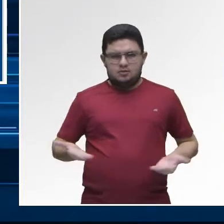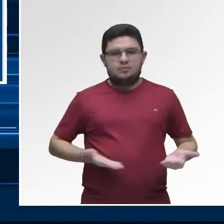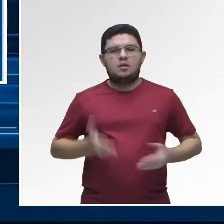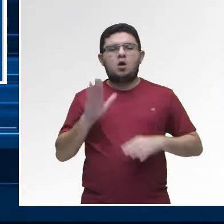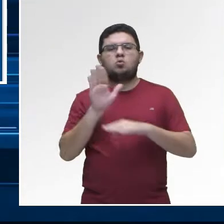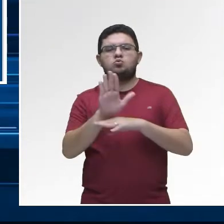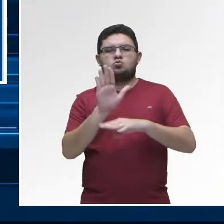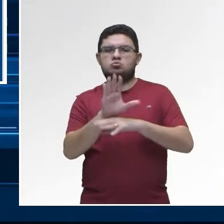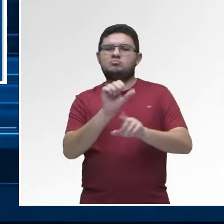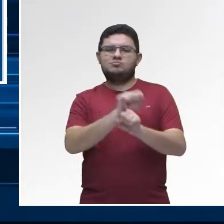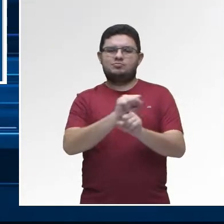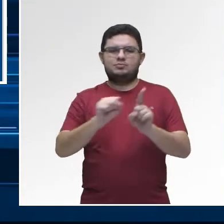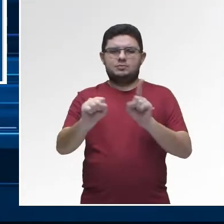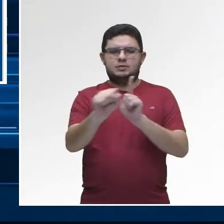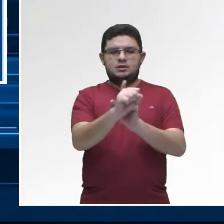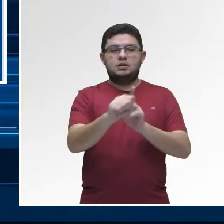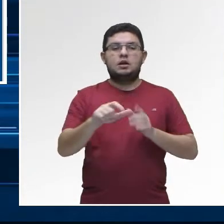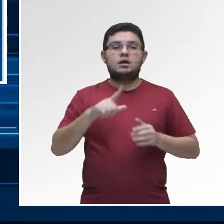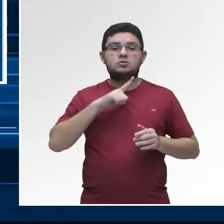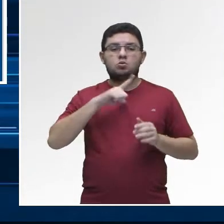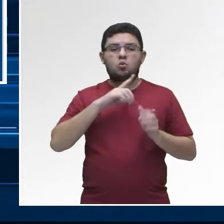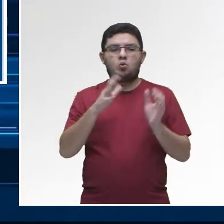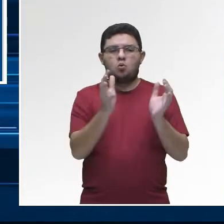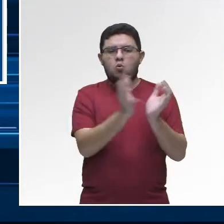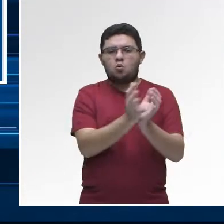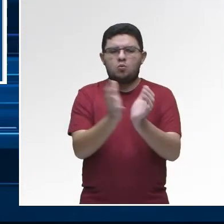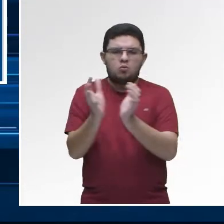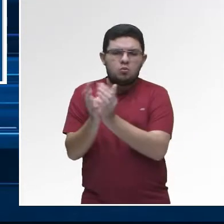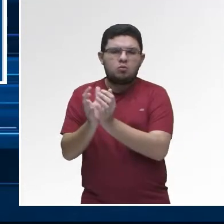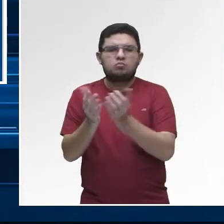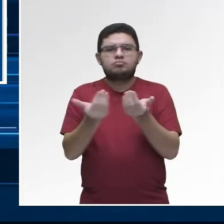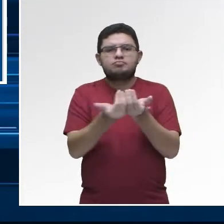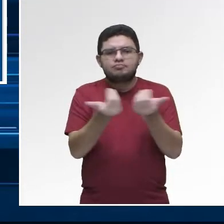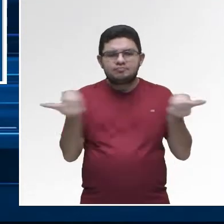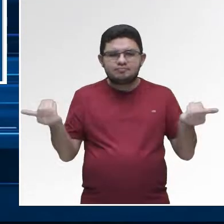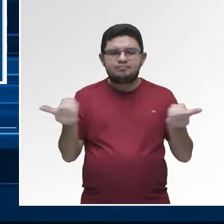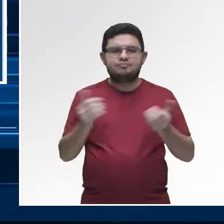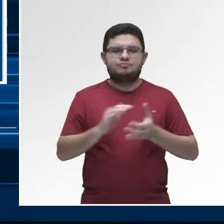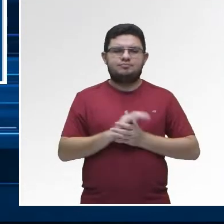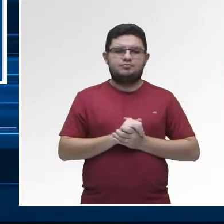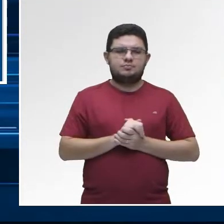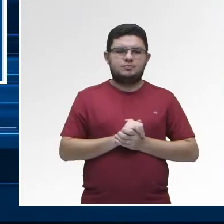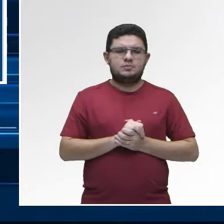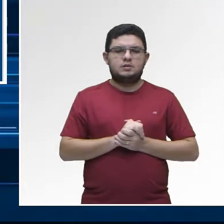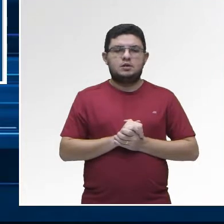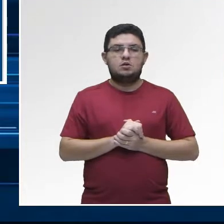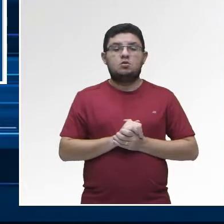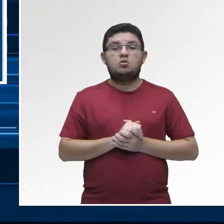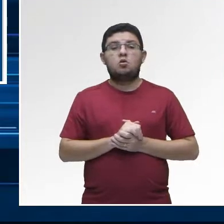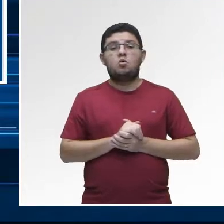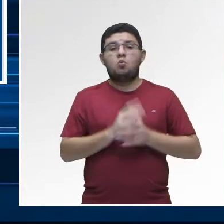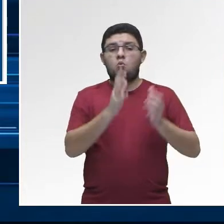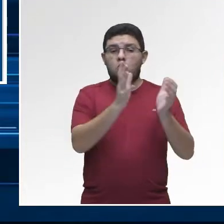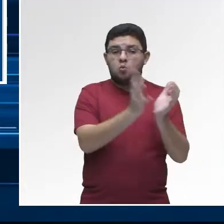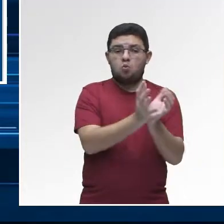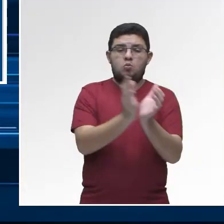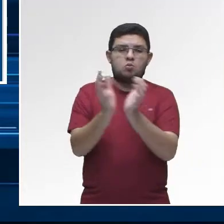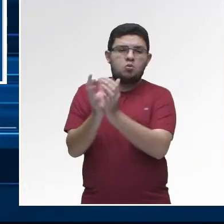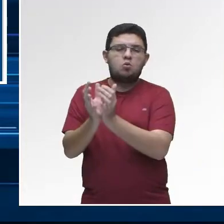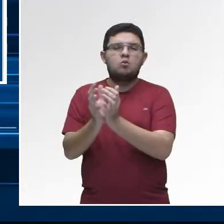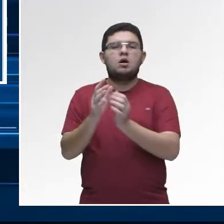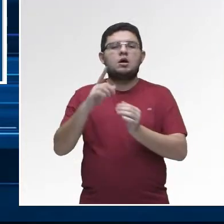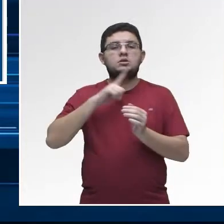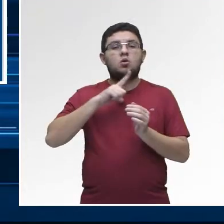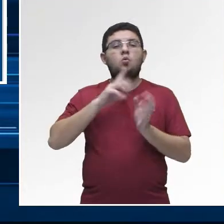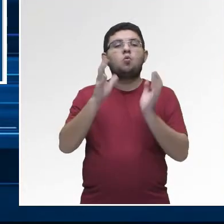esses grupos que estão divididos em estamentos, né, com relação ao domínio do grupo superior, as pessoas